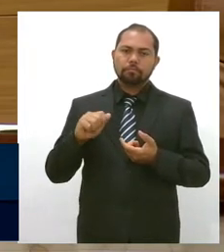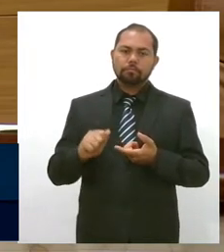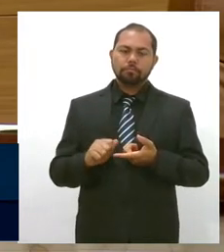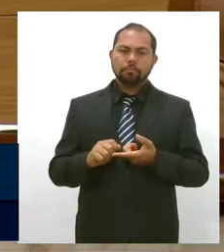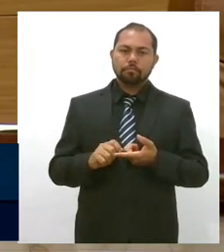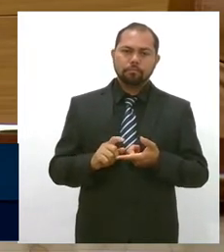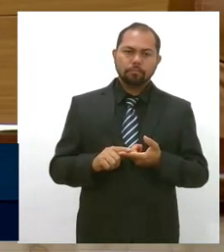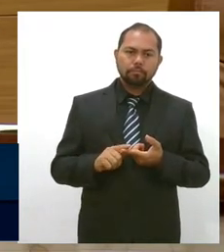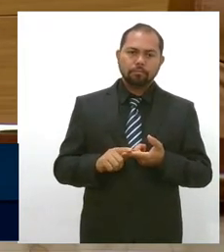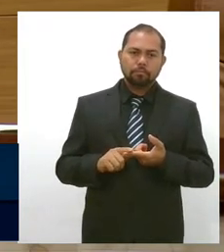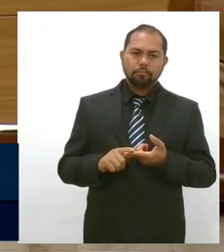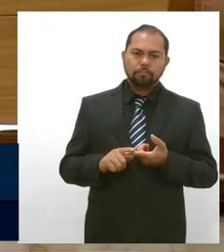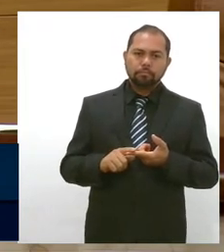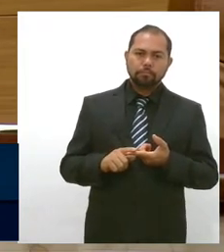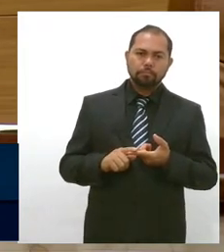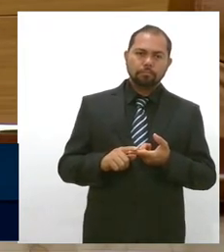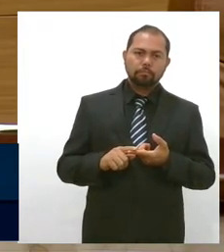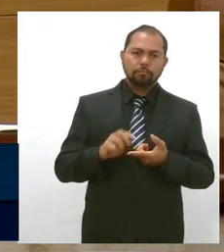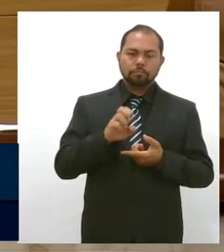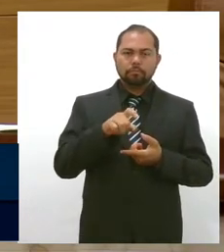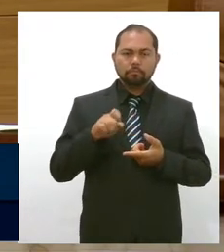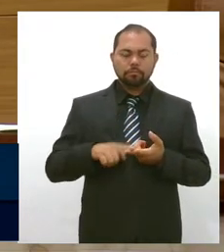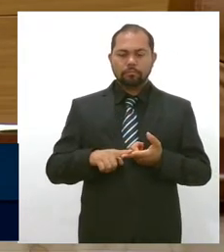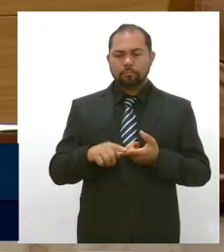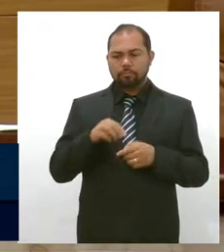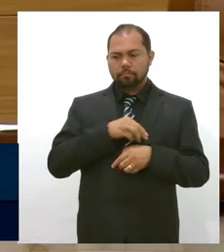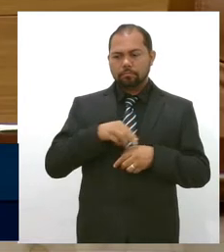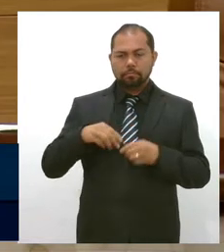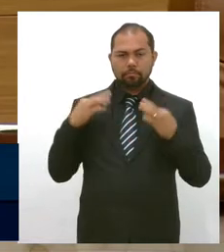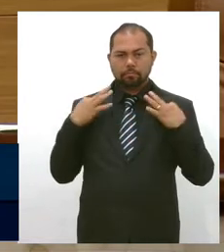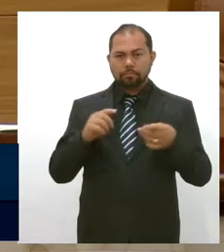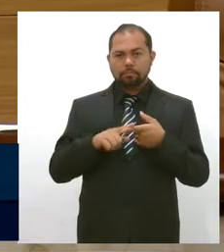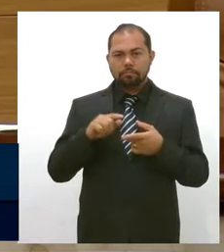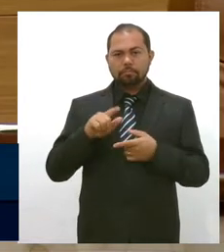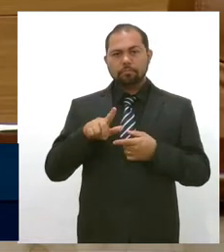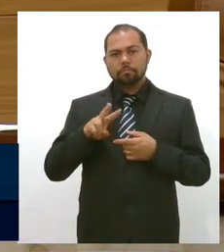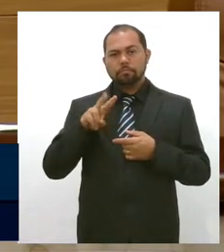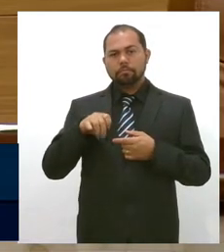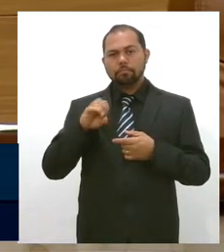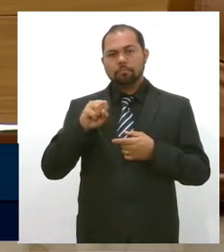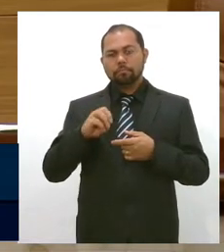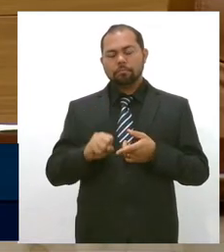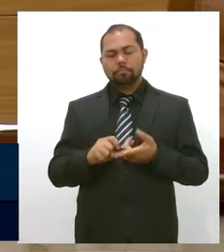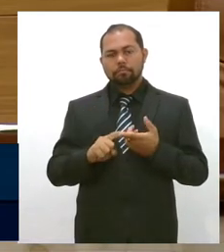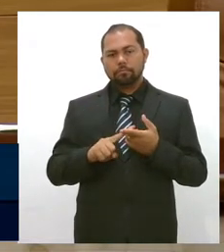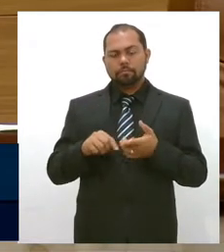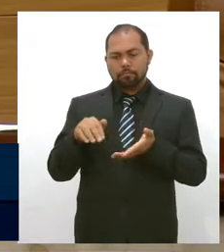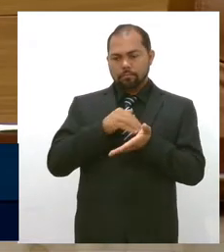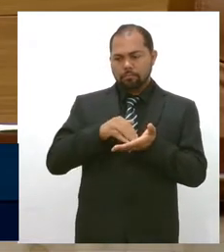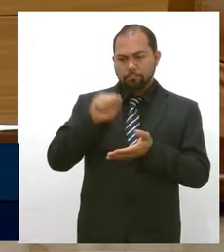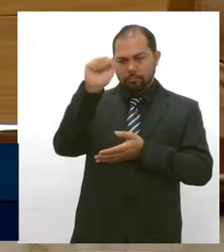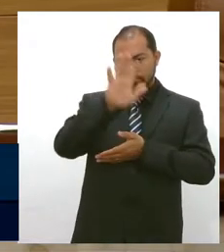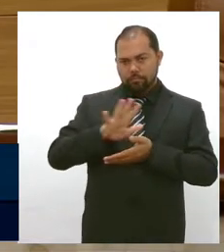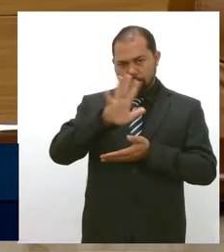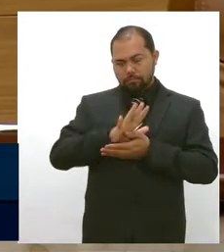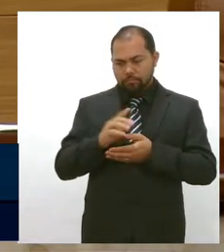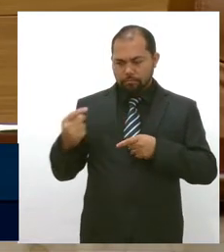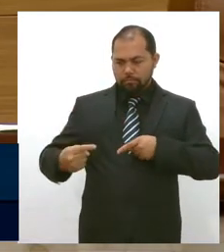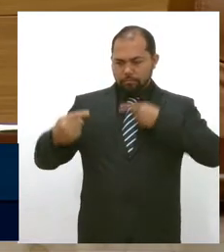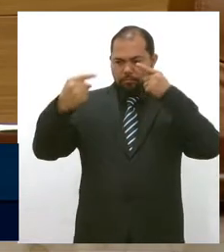diretor técnico do SEBRAE do Estado de Alagoas, Vinícius Lages, e do Secretário Nacional de Desenvolvimento e Competitividade do Ministério do